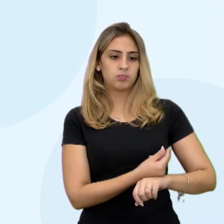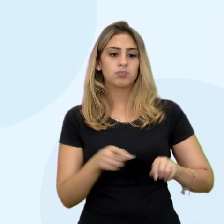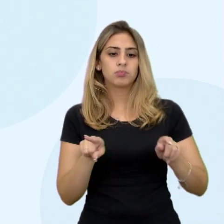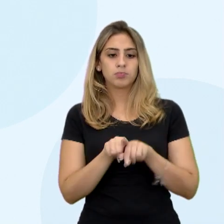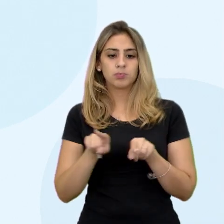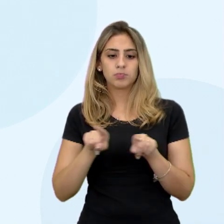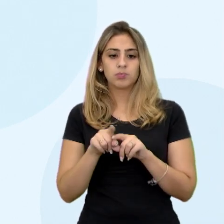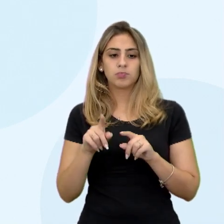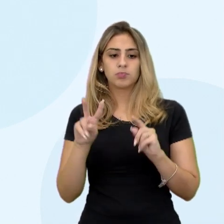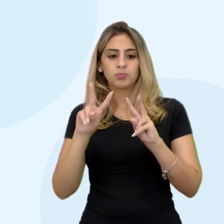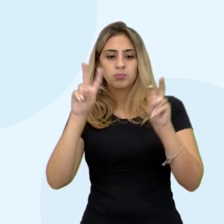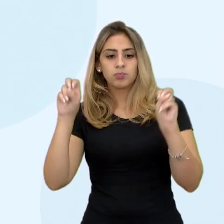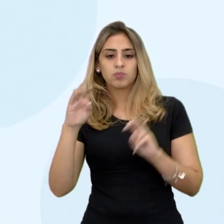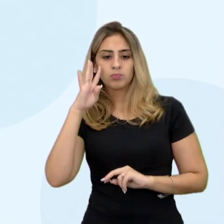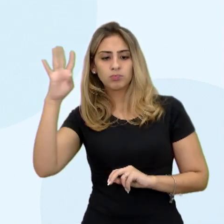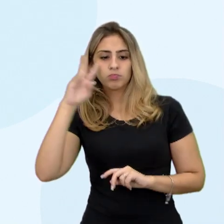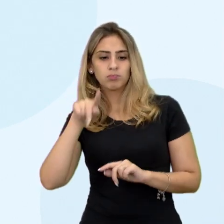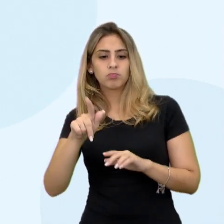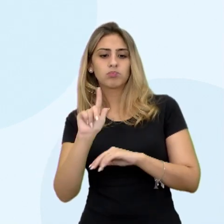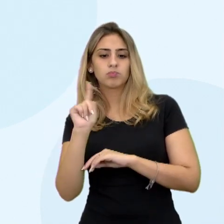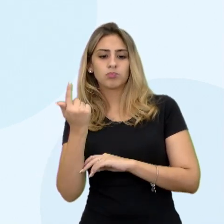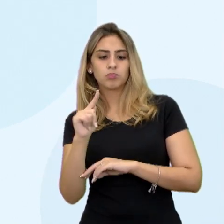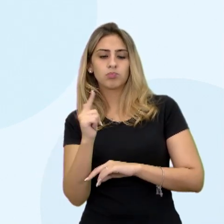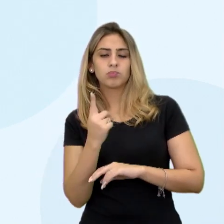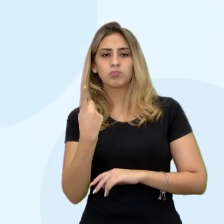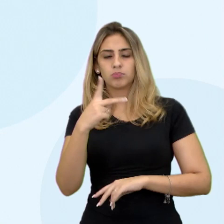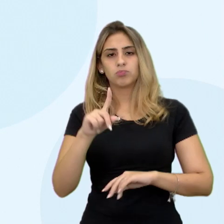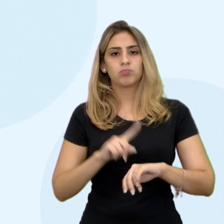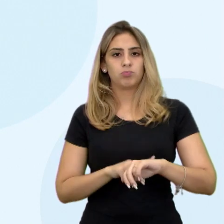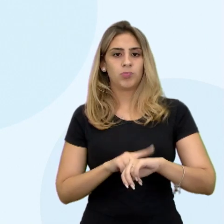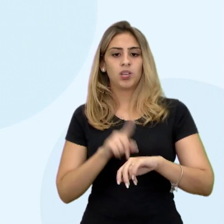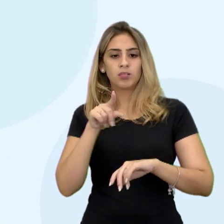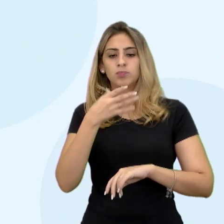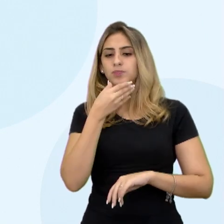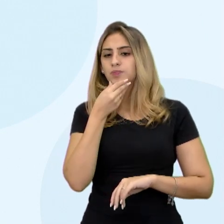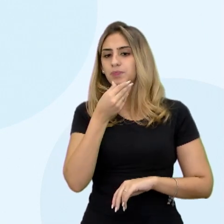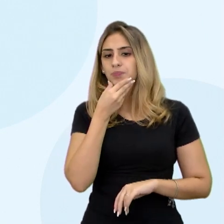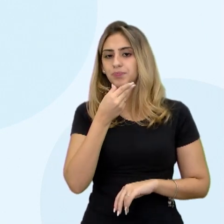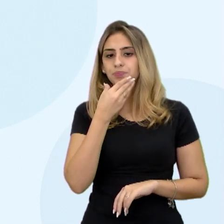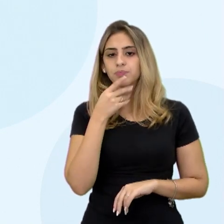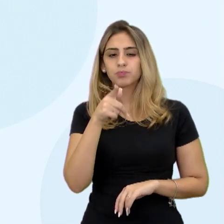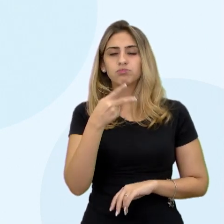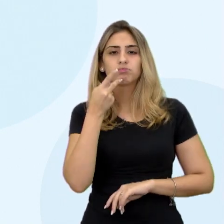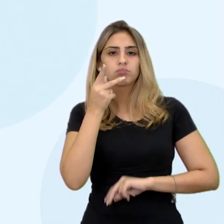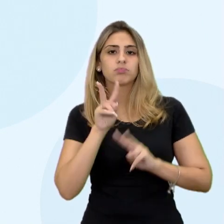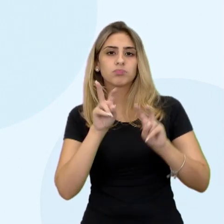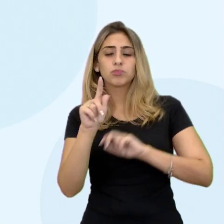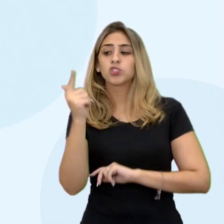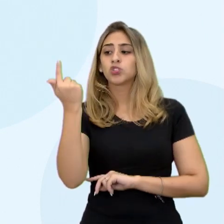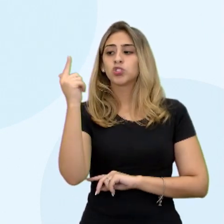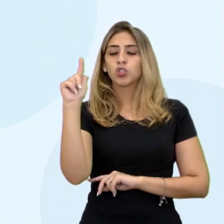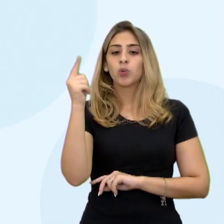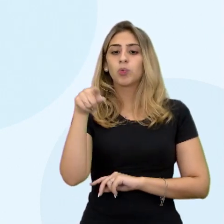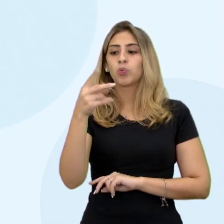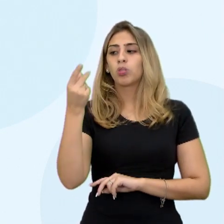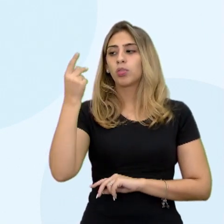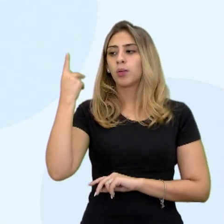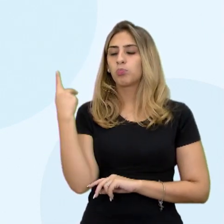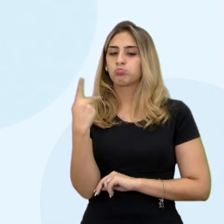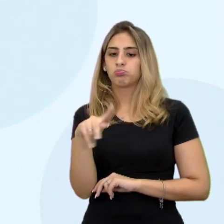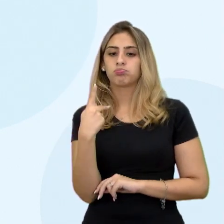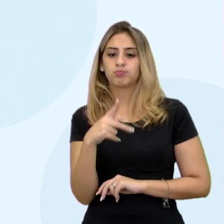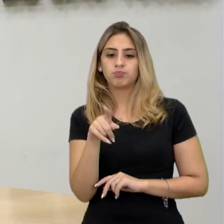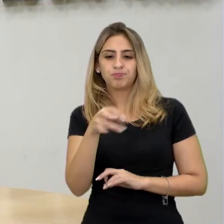pressupostos teóricos dominantes na geografia de seu tempo. É um cara que ele vai falar dos geógrafos do tempo dele. Ele vai